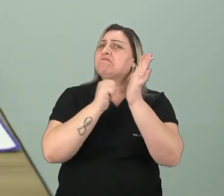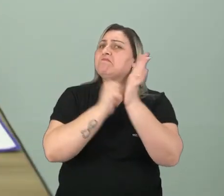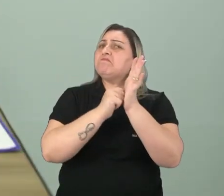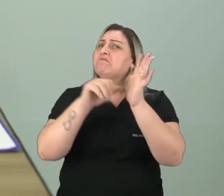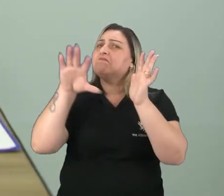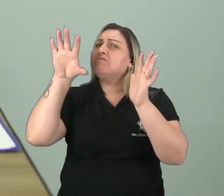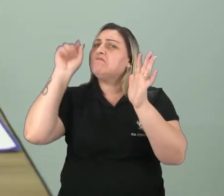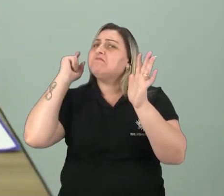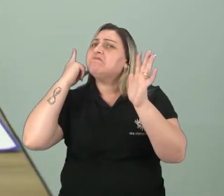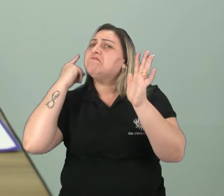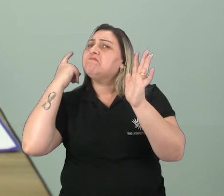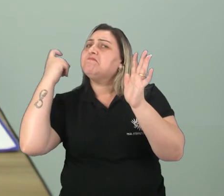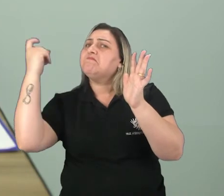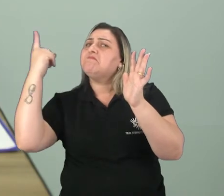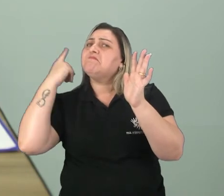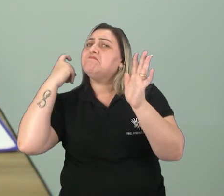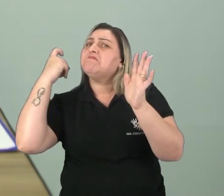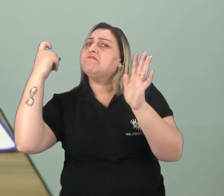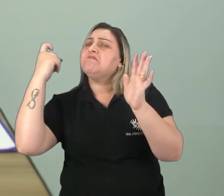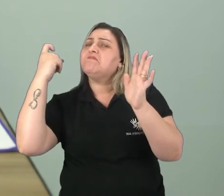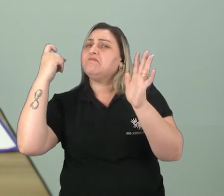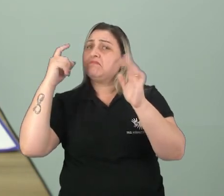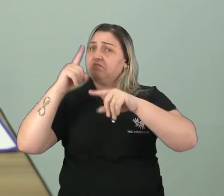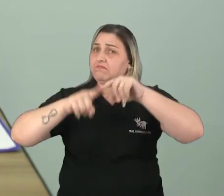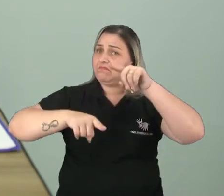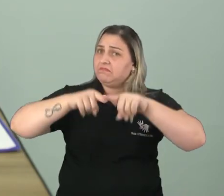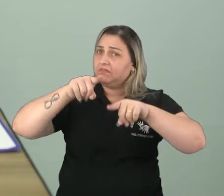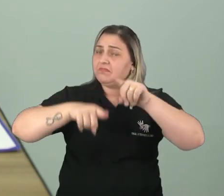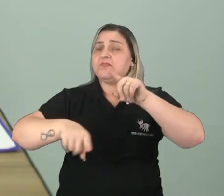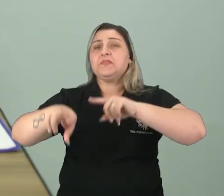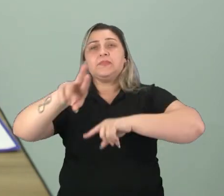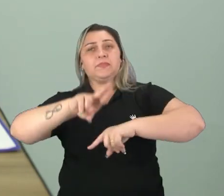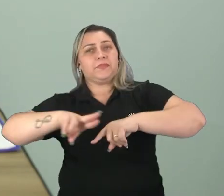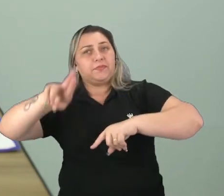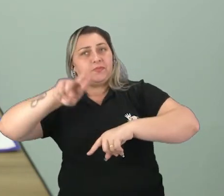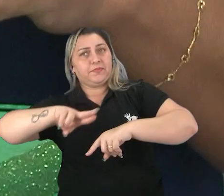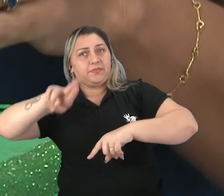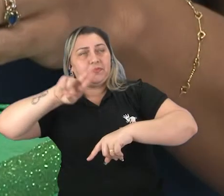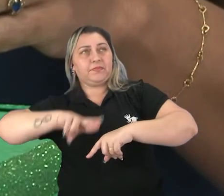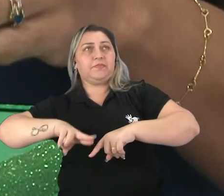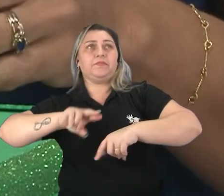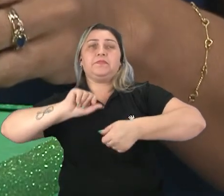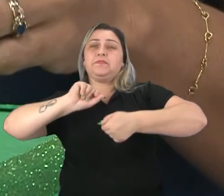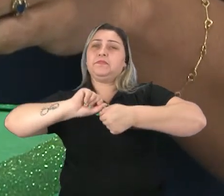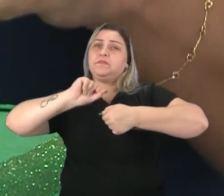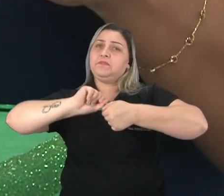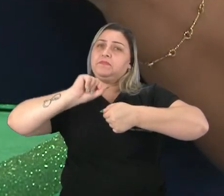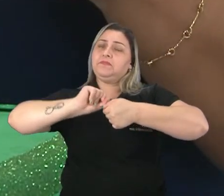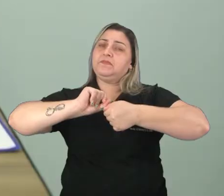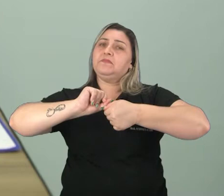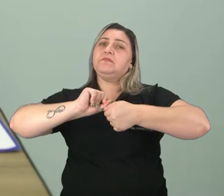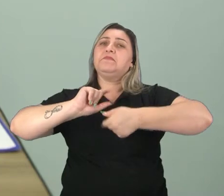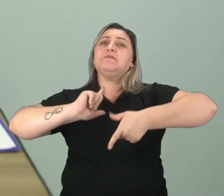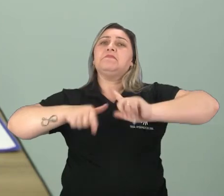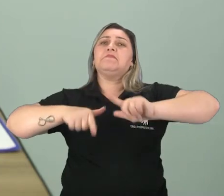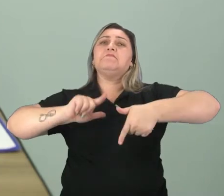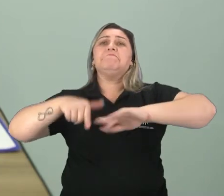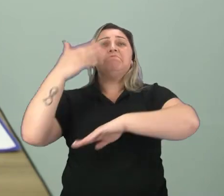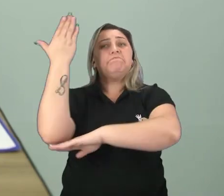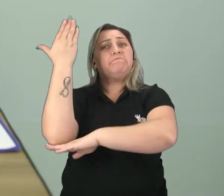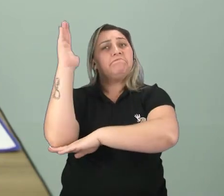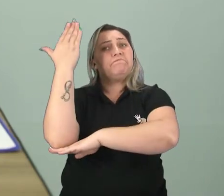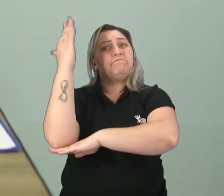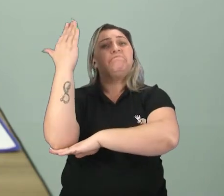estão escutando e o material utilizado na fabricação desta letra é